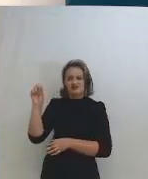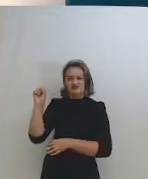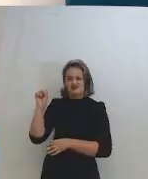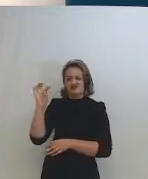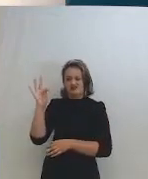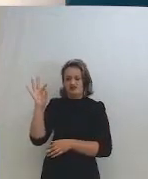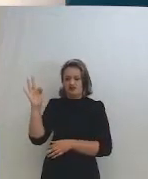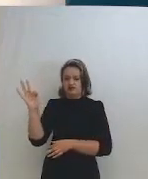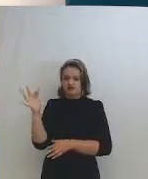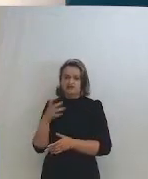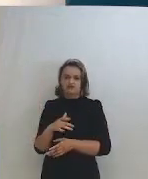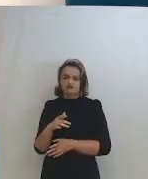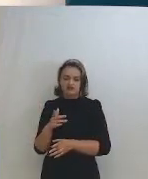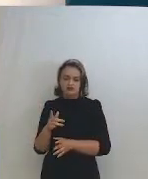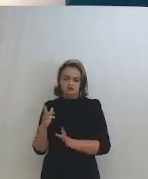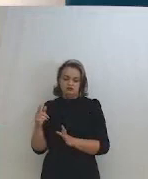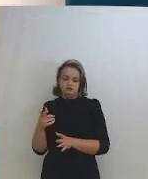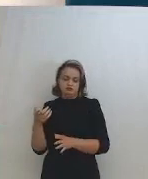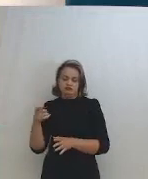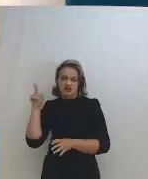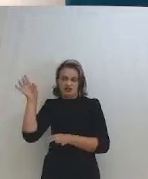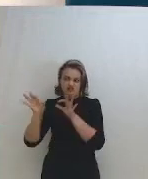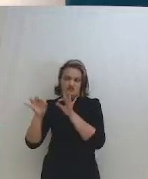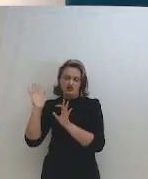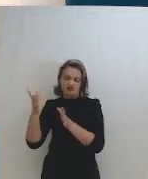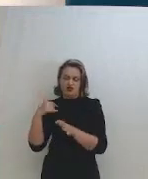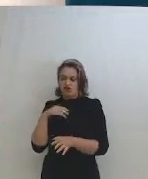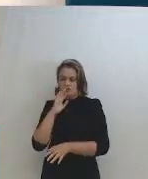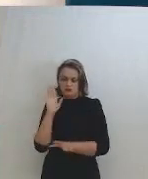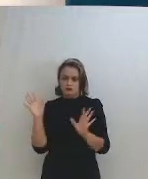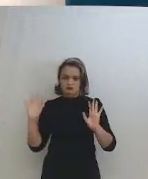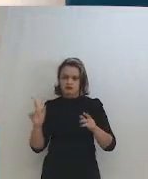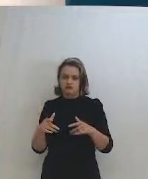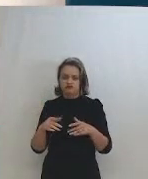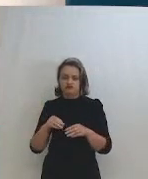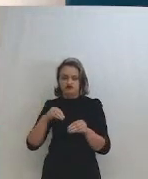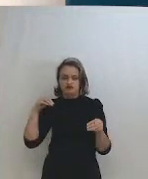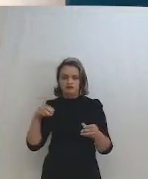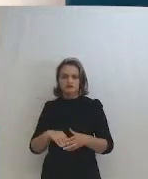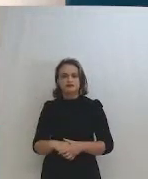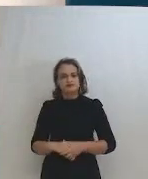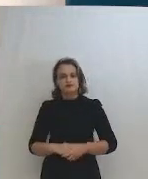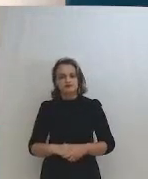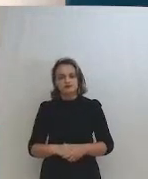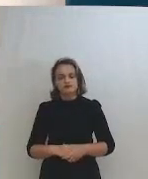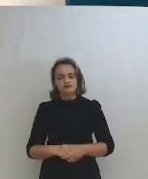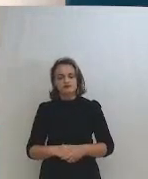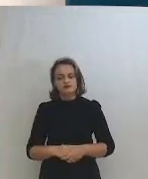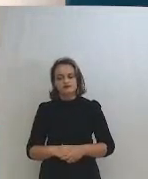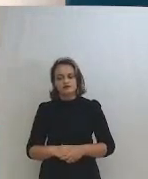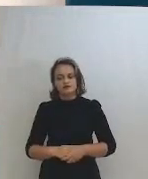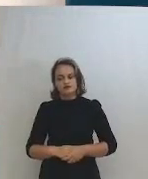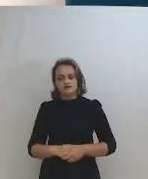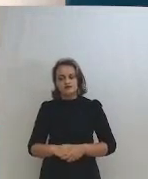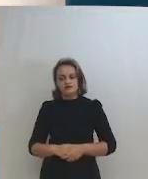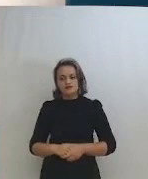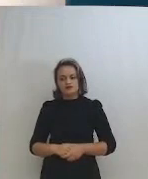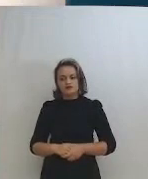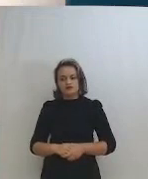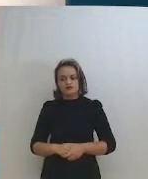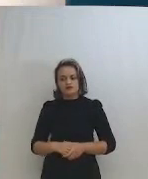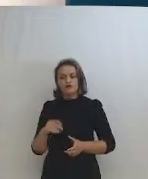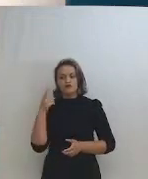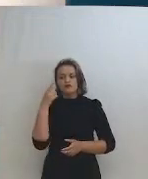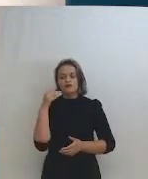presidente. Pois não. E todos acompanhamos. Bom, o último do ministro Rogério, ele pediu que